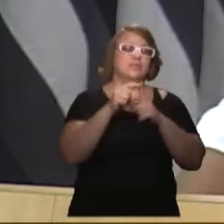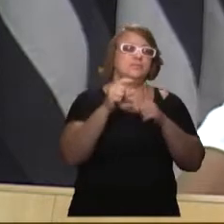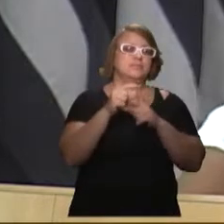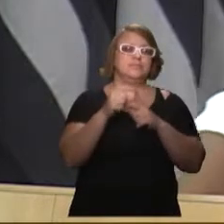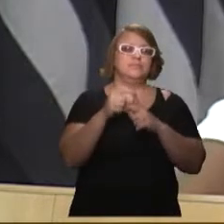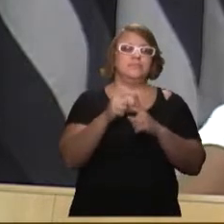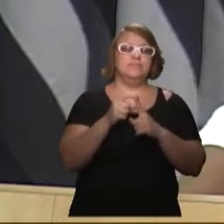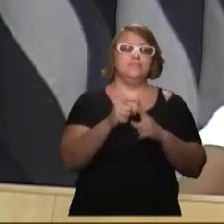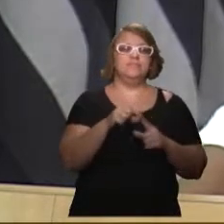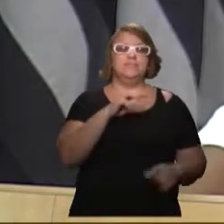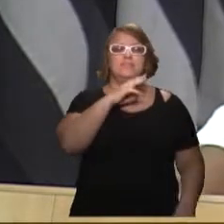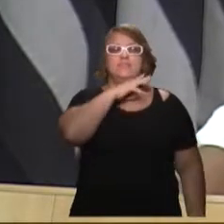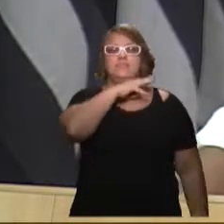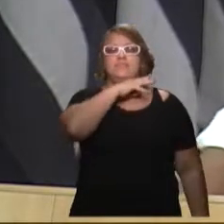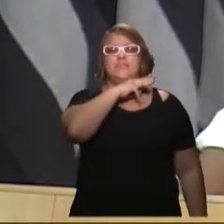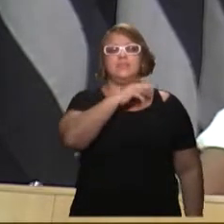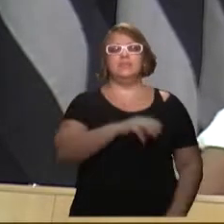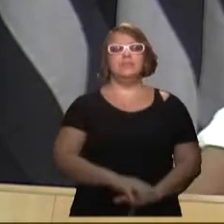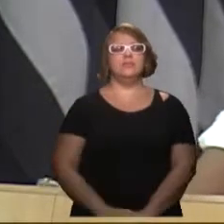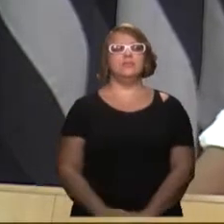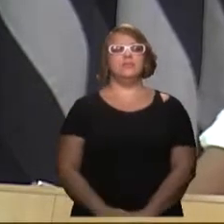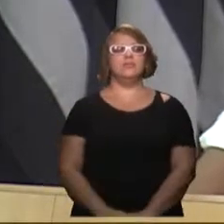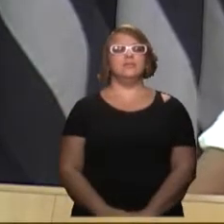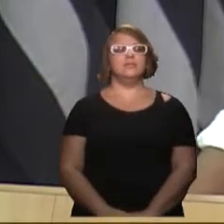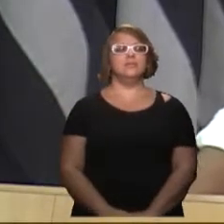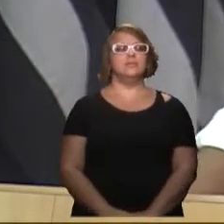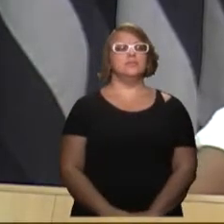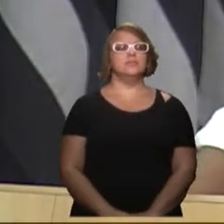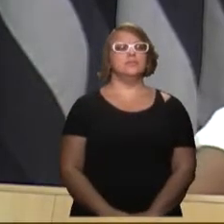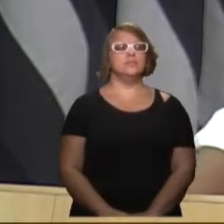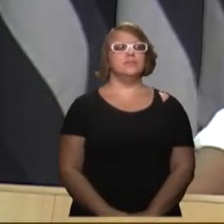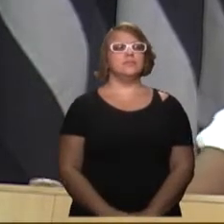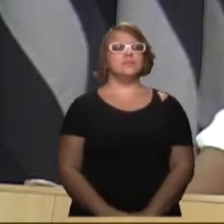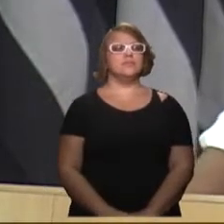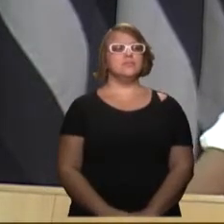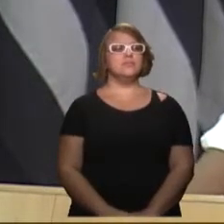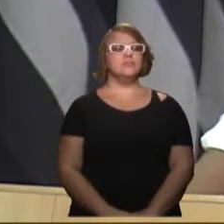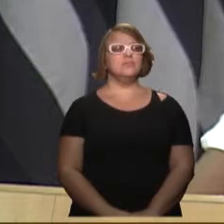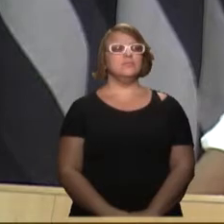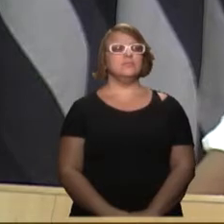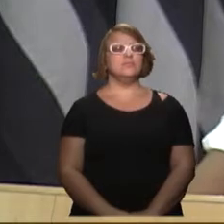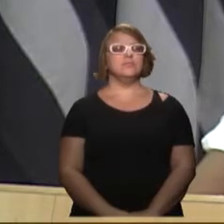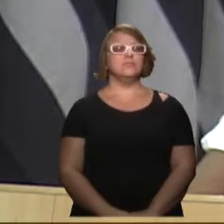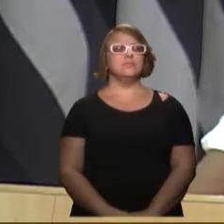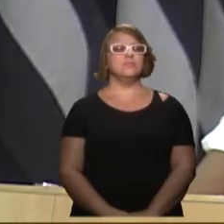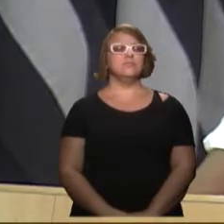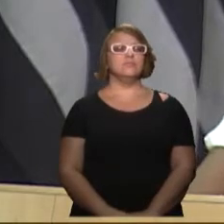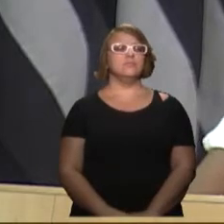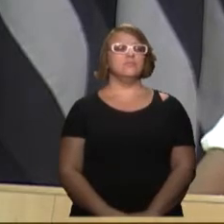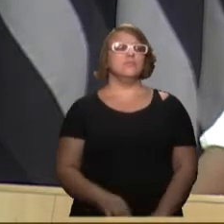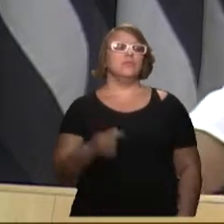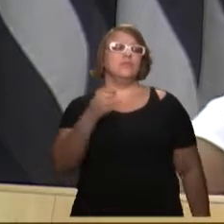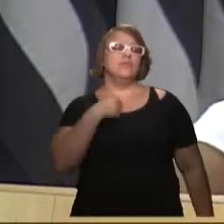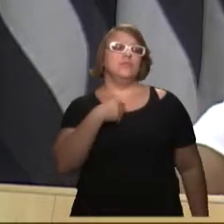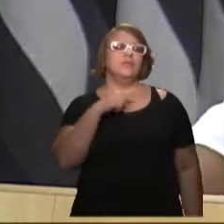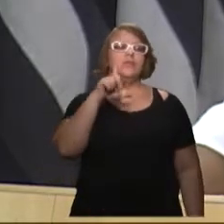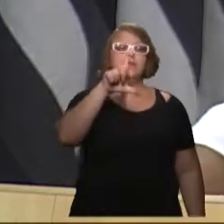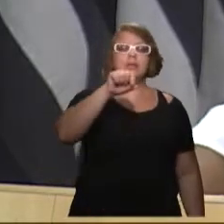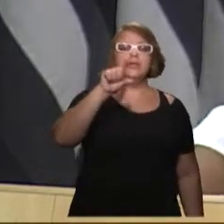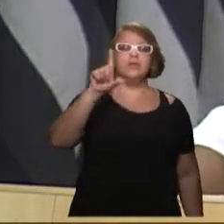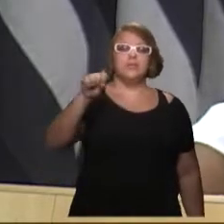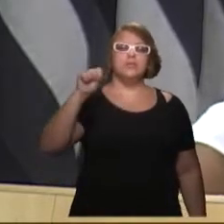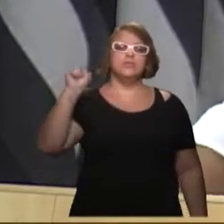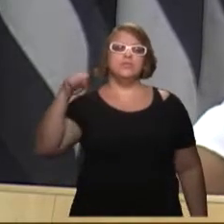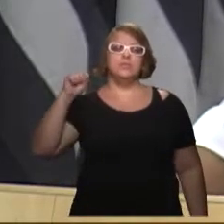ser o melhor. Mas, independente disso, o que me fez votar sim